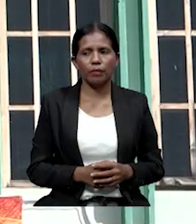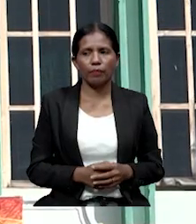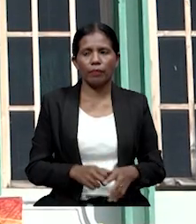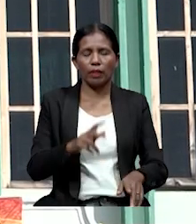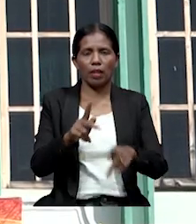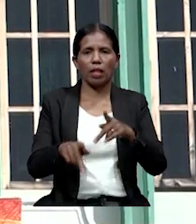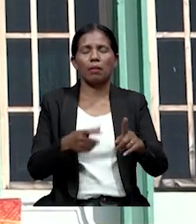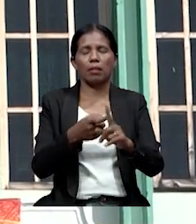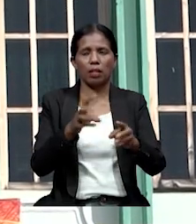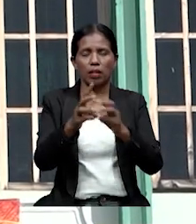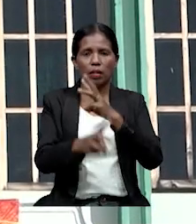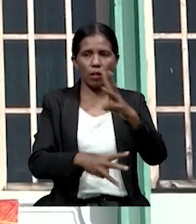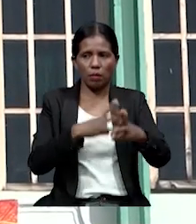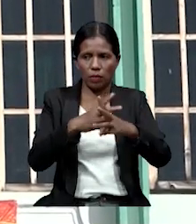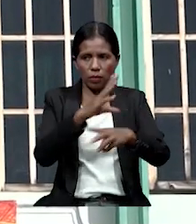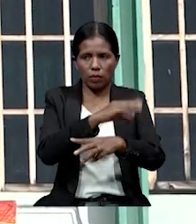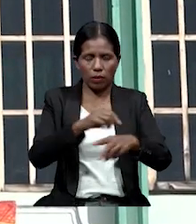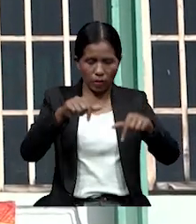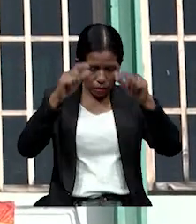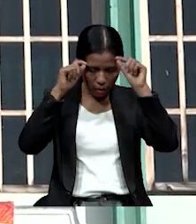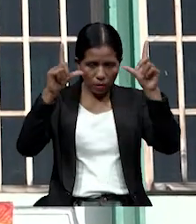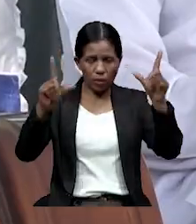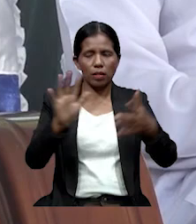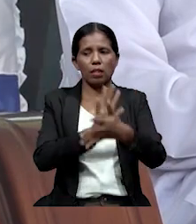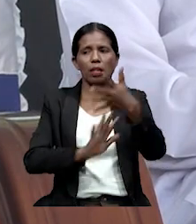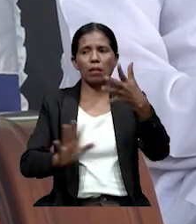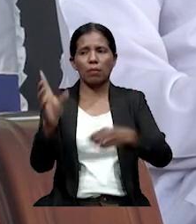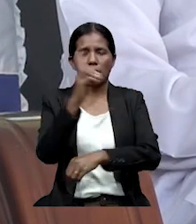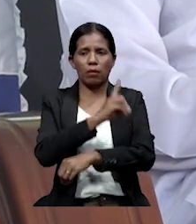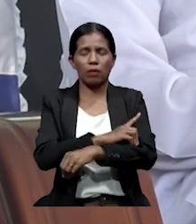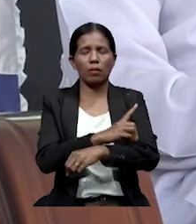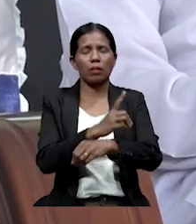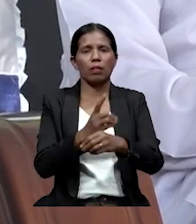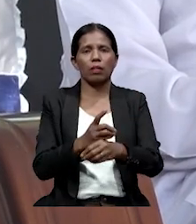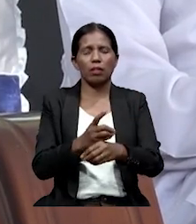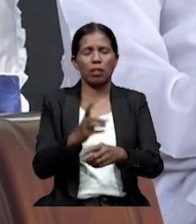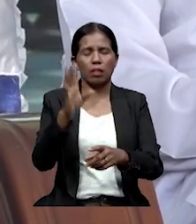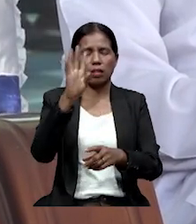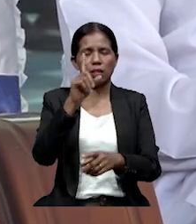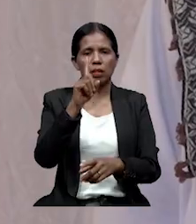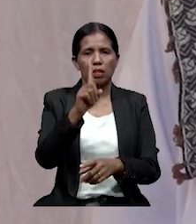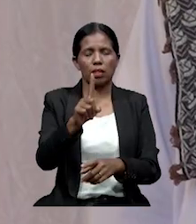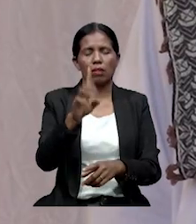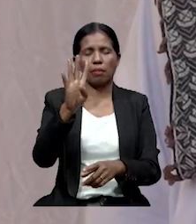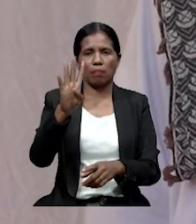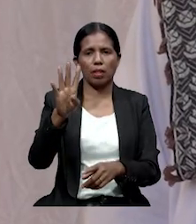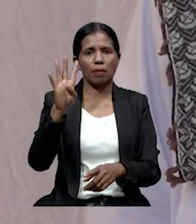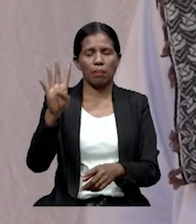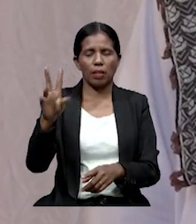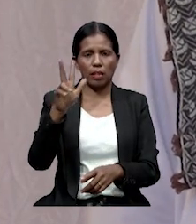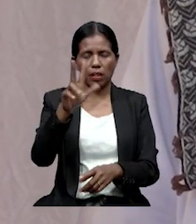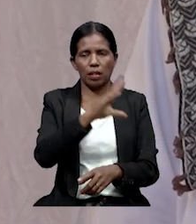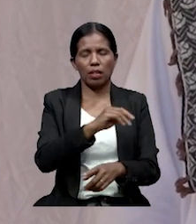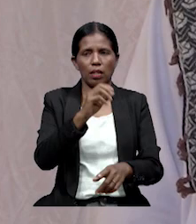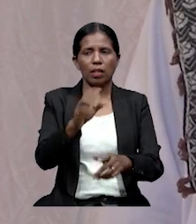Comunidade muçulmana em mundo no Ia Timor-Leste celebra Loron Idul Fitri, Rihang Ida atu saat Hatnur Sintolu Hijriah, ia segunda nem. Durante